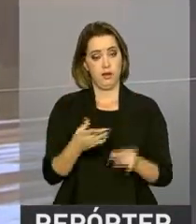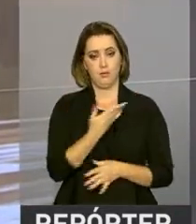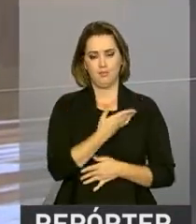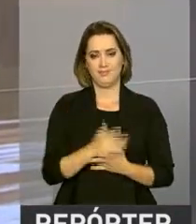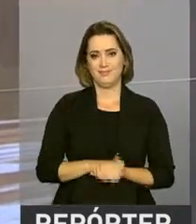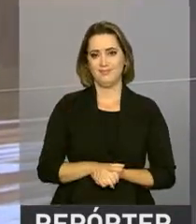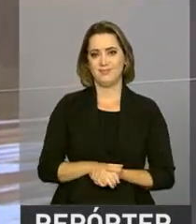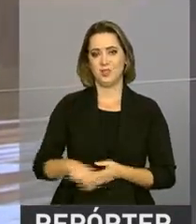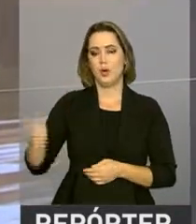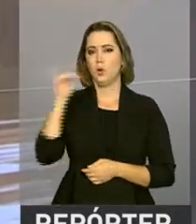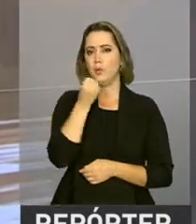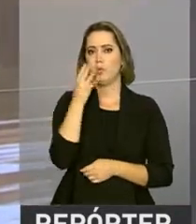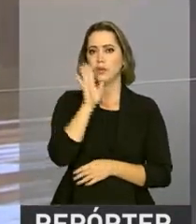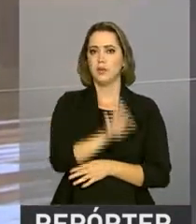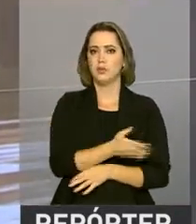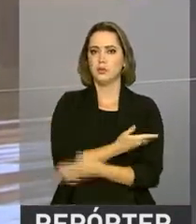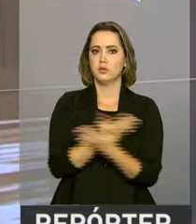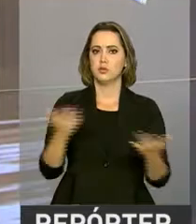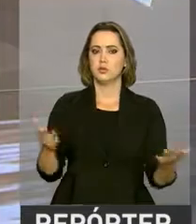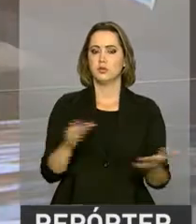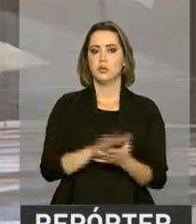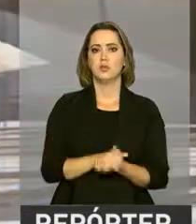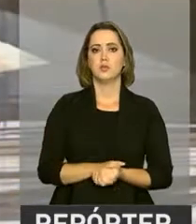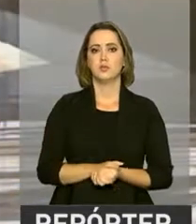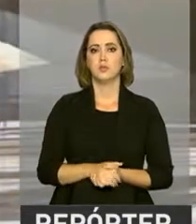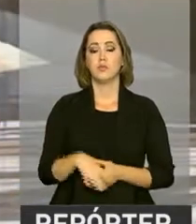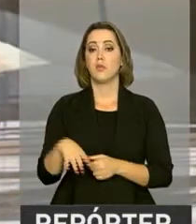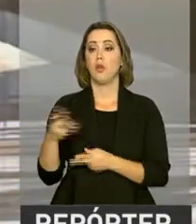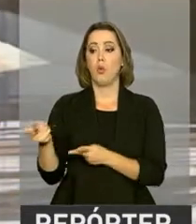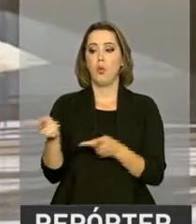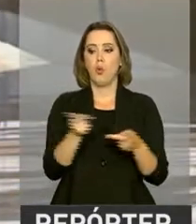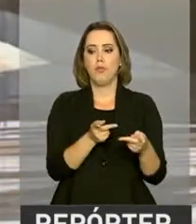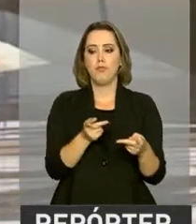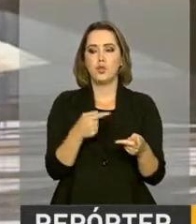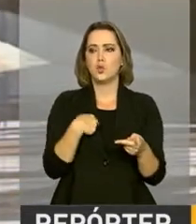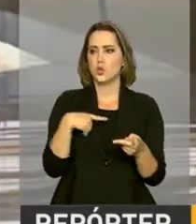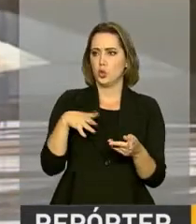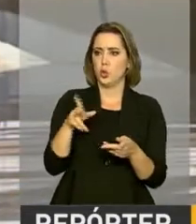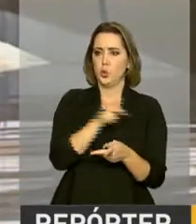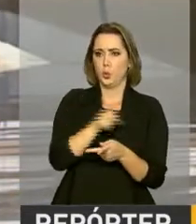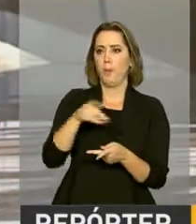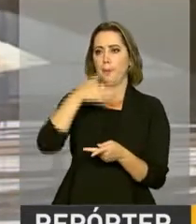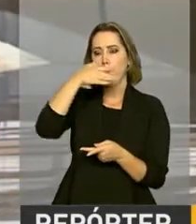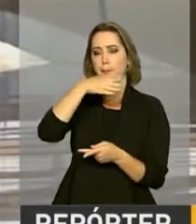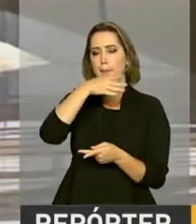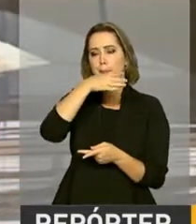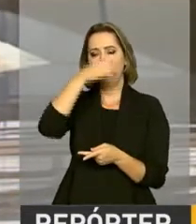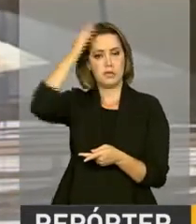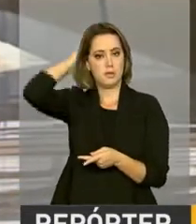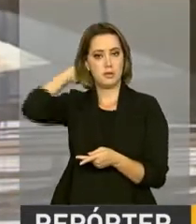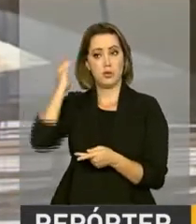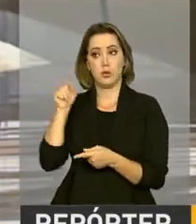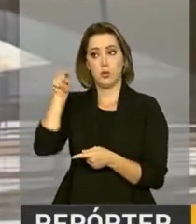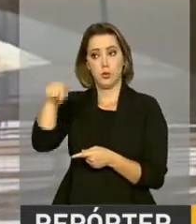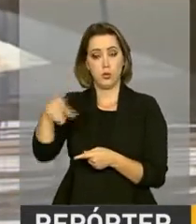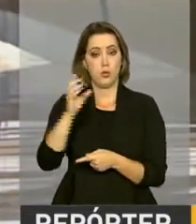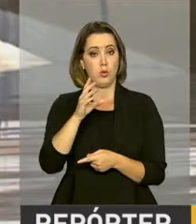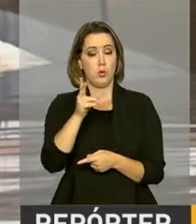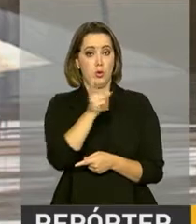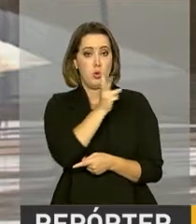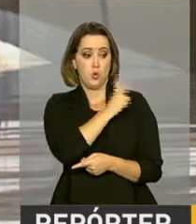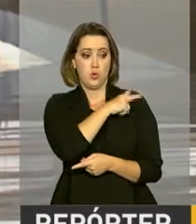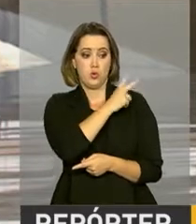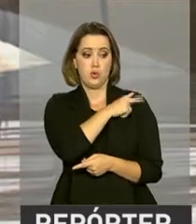boa tarde roberto boa tarde a todos a convite do presidente michel temer o chefe de governo da espanha